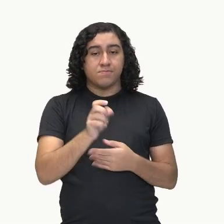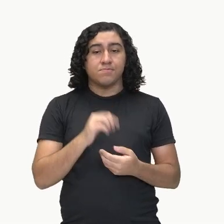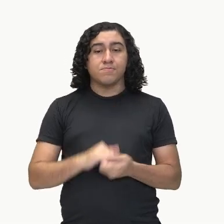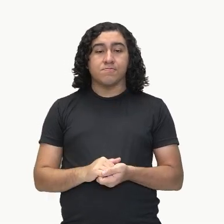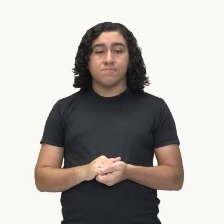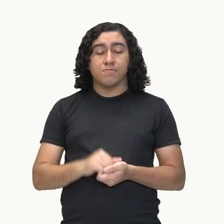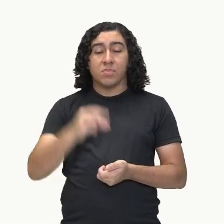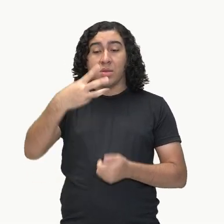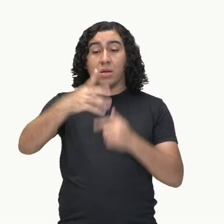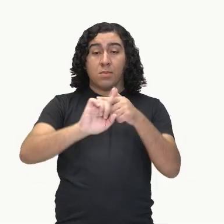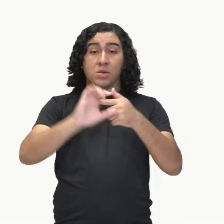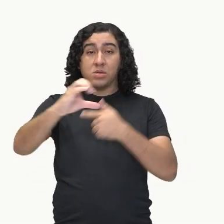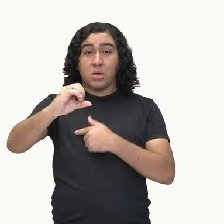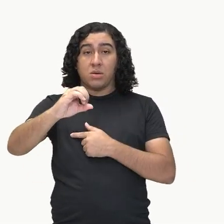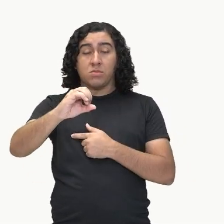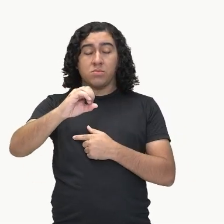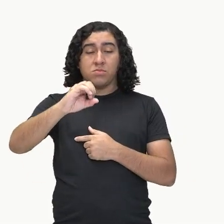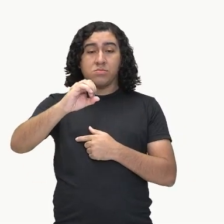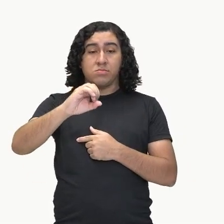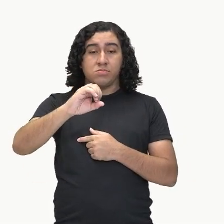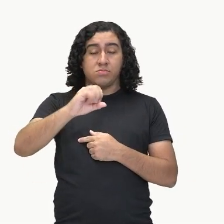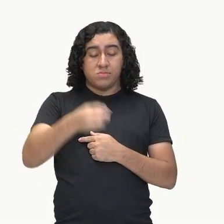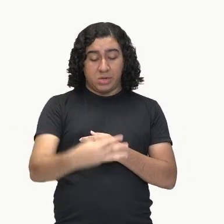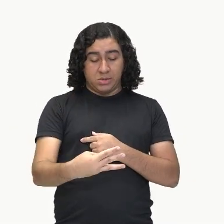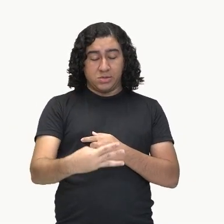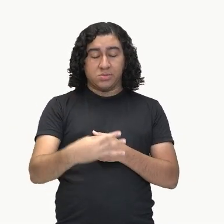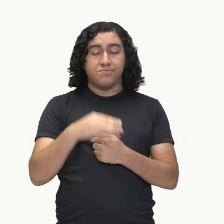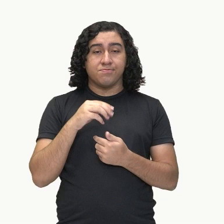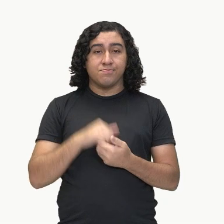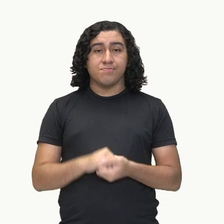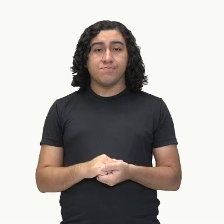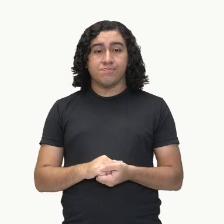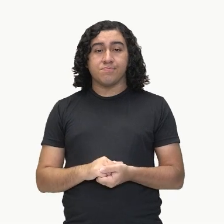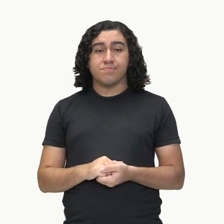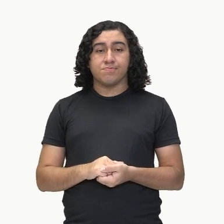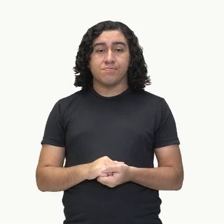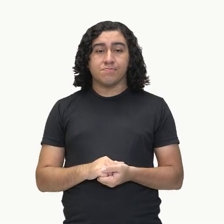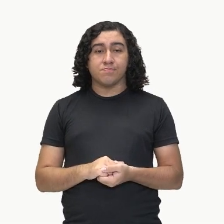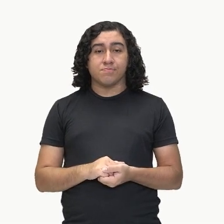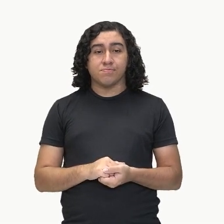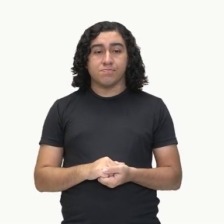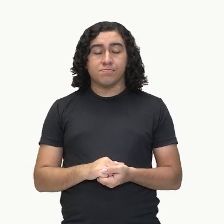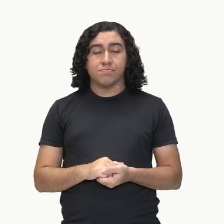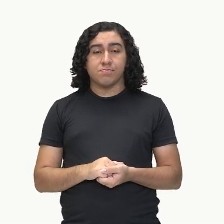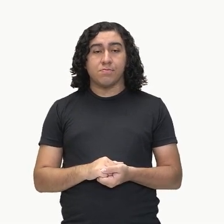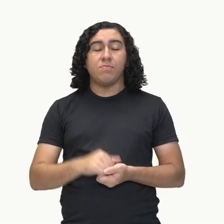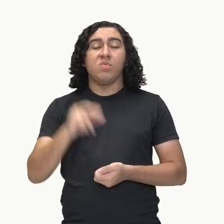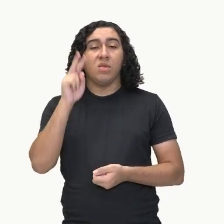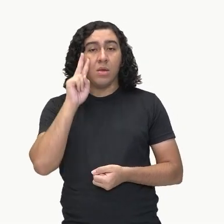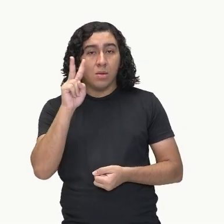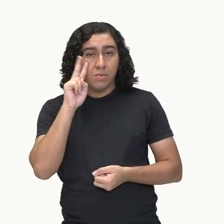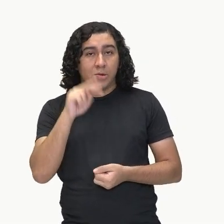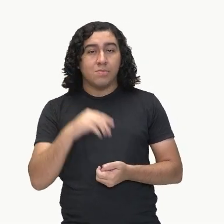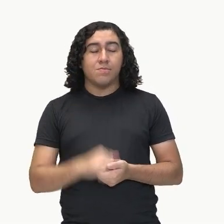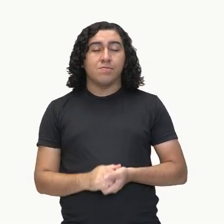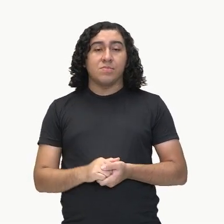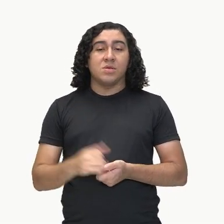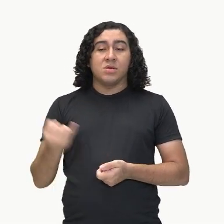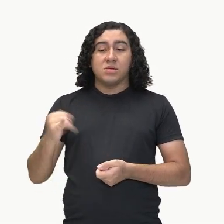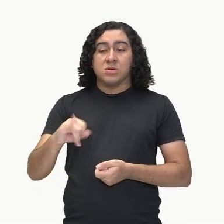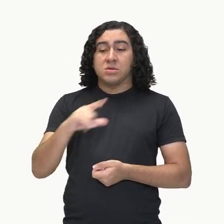E 3 mais 0, 3. Então, retomando, quando tiver ali um termo